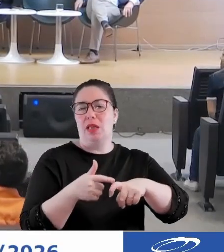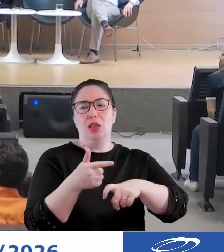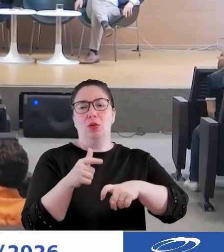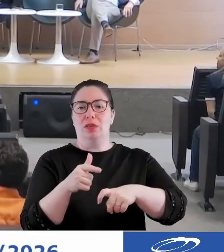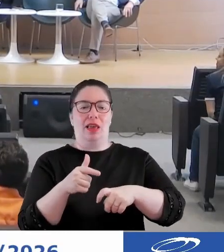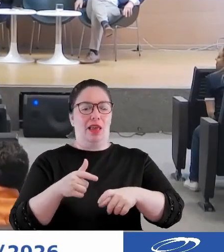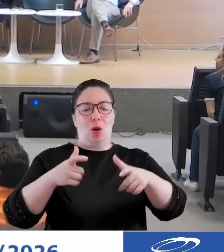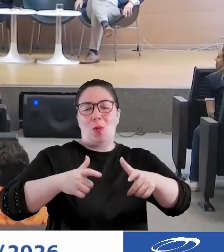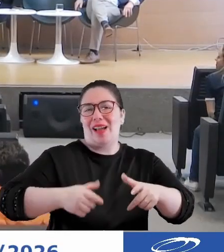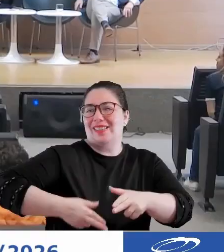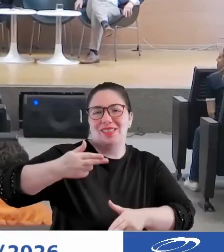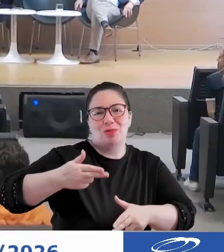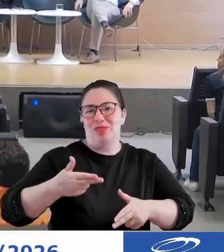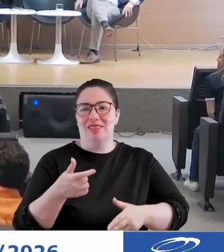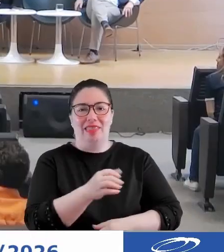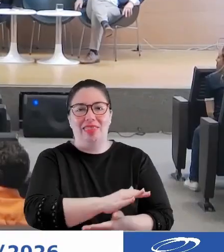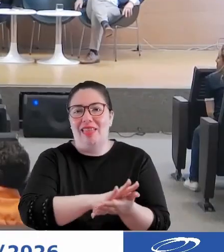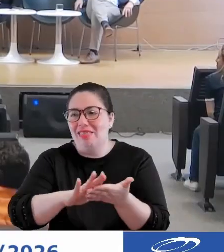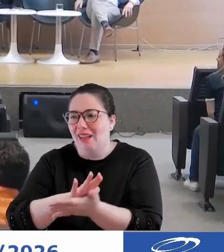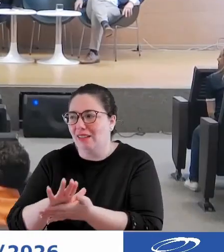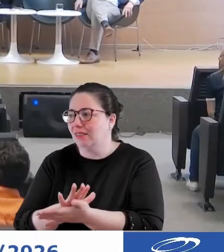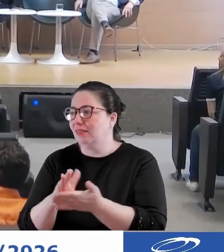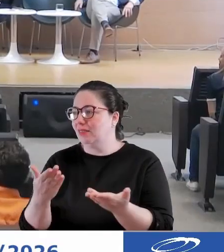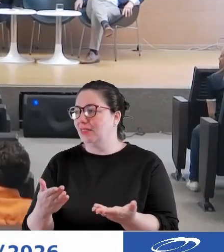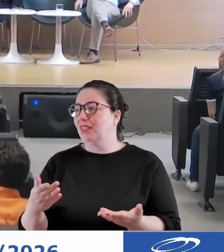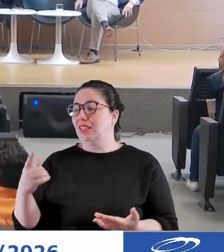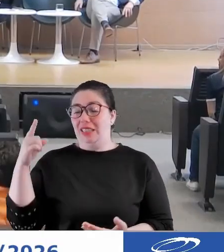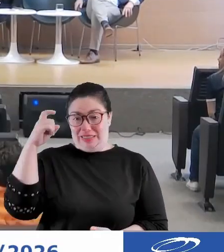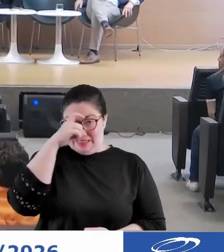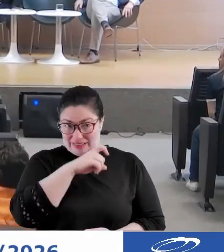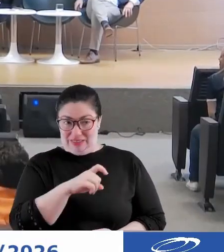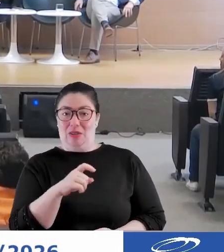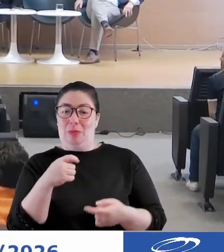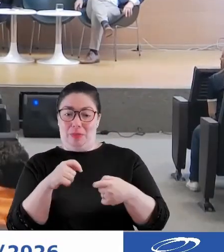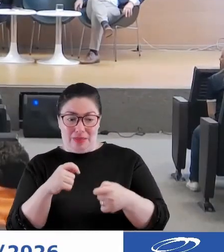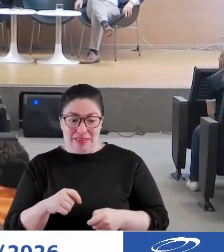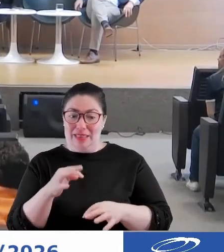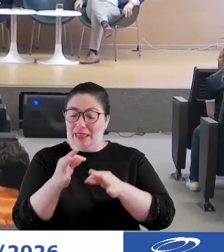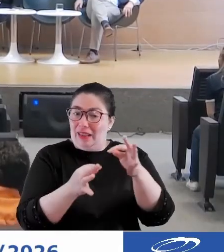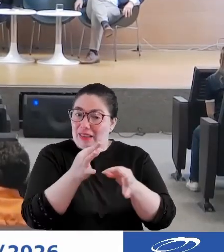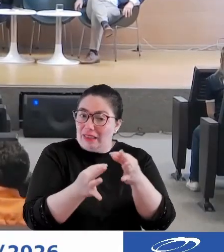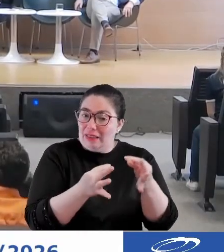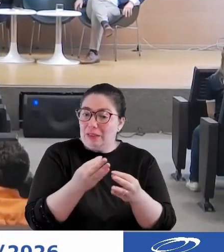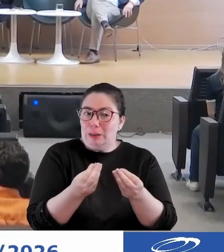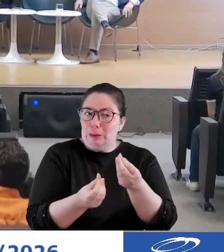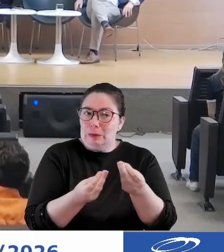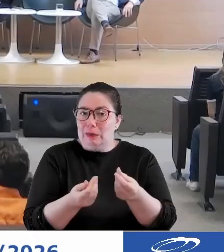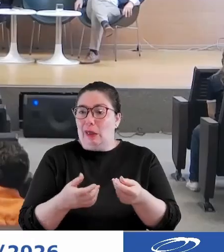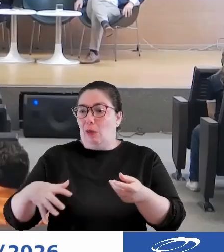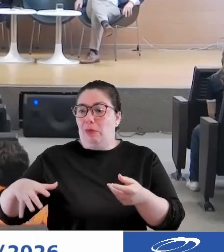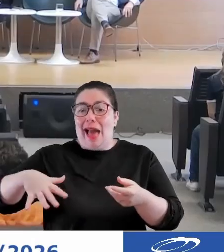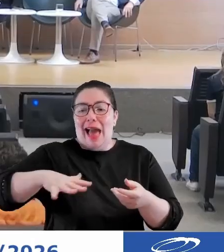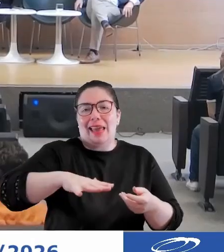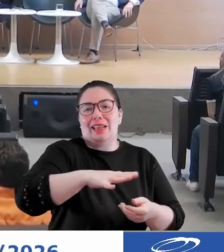Então, assim, no mundo ideal, a tuberculose vertebral ela tem que ser tratada de uma forma multidisciplinar, o que não acontece